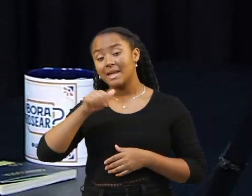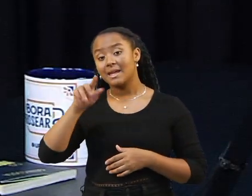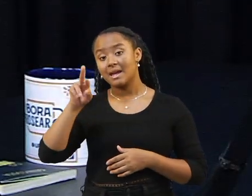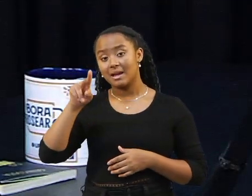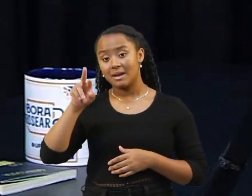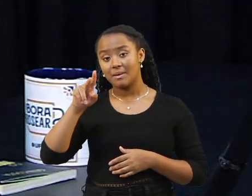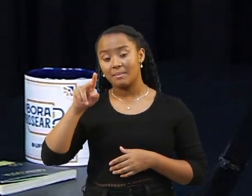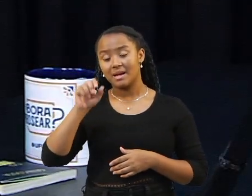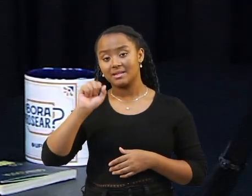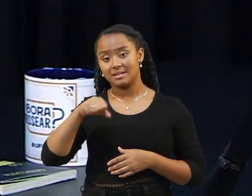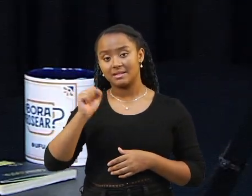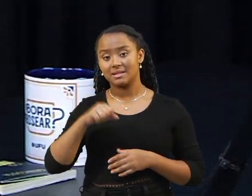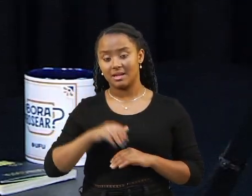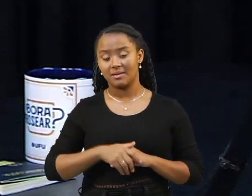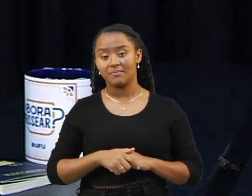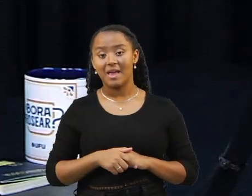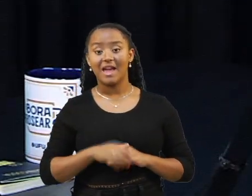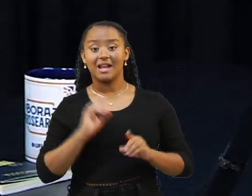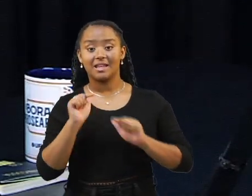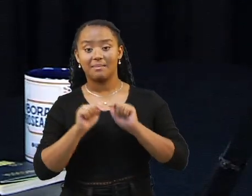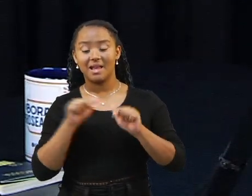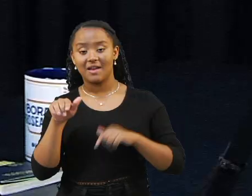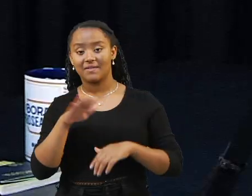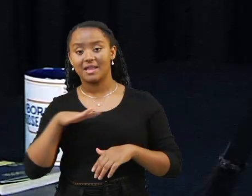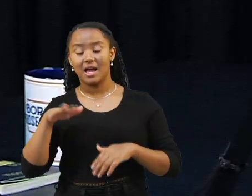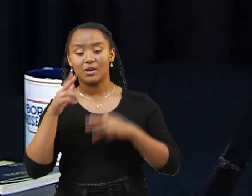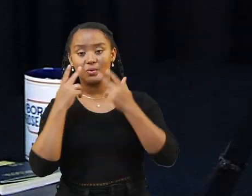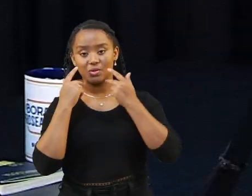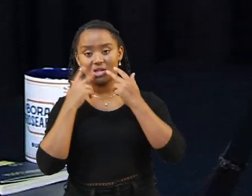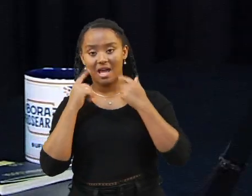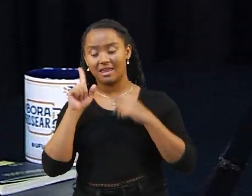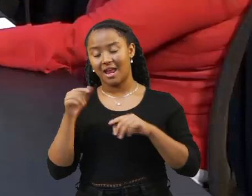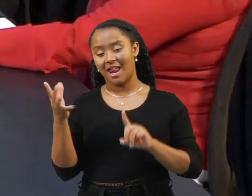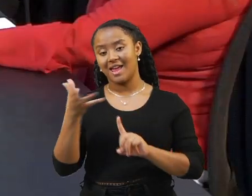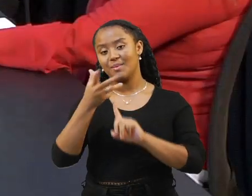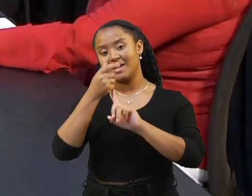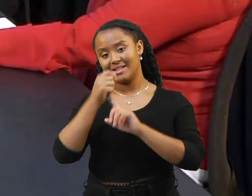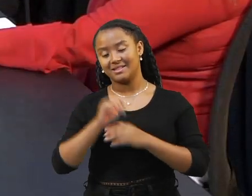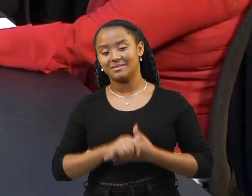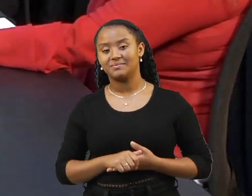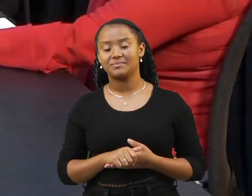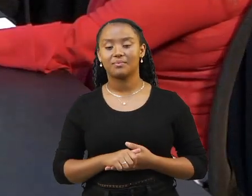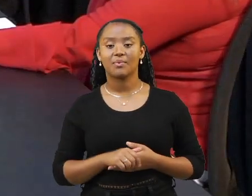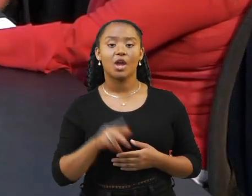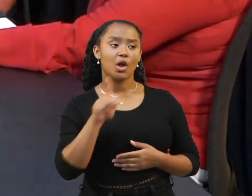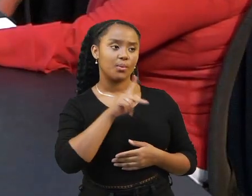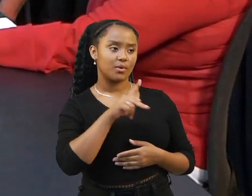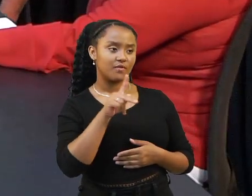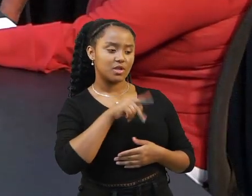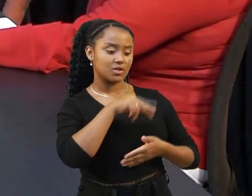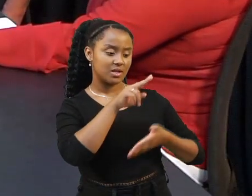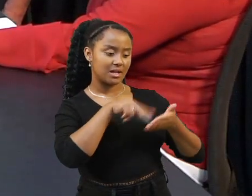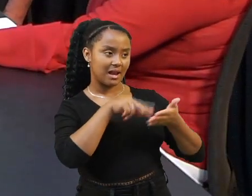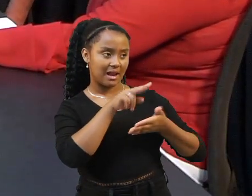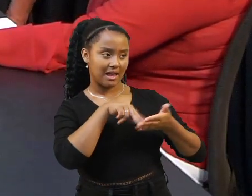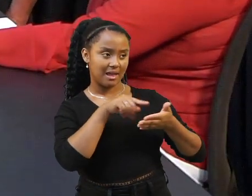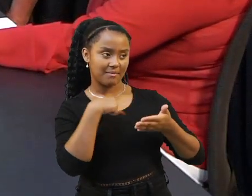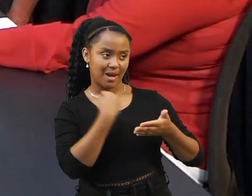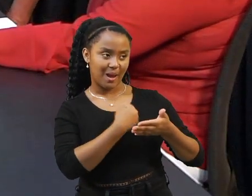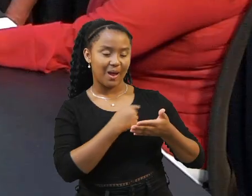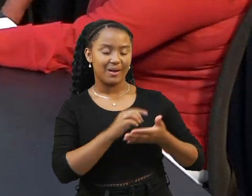por lá. E ela trabalhava com teatro. Ela é bem artística. Professora, poderia